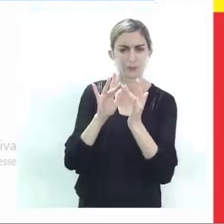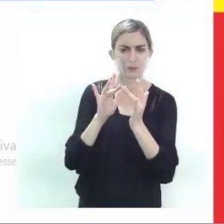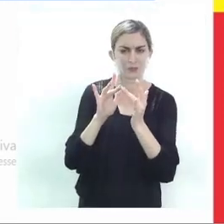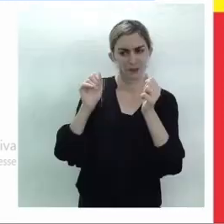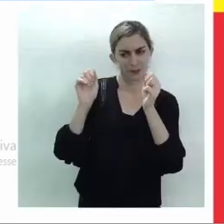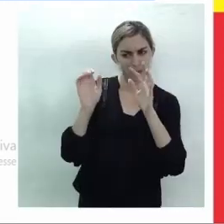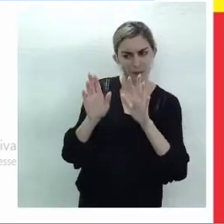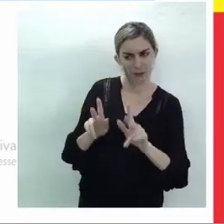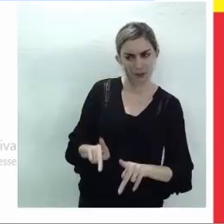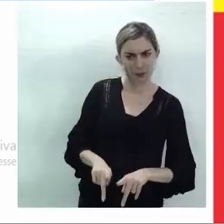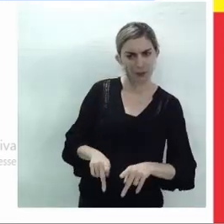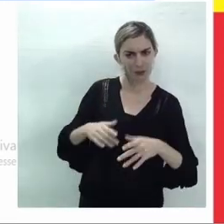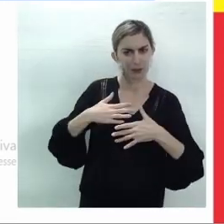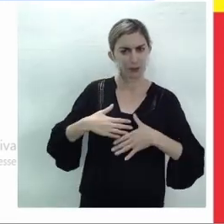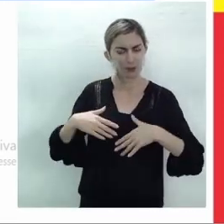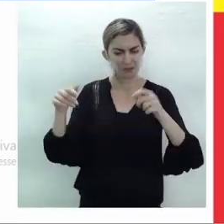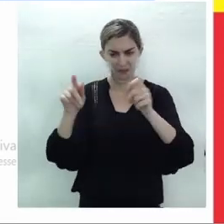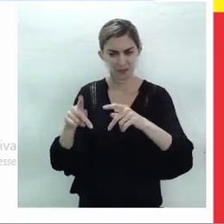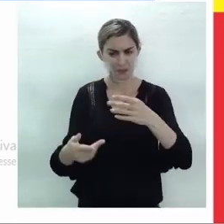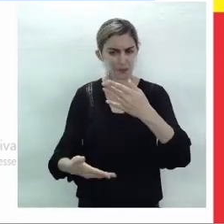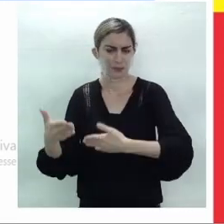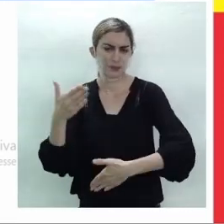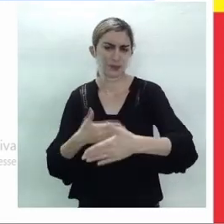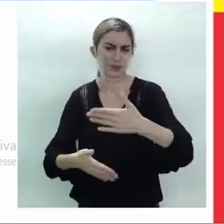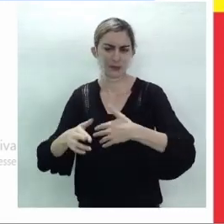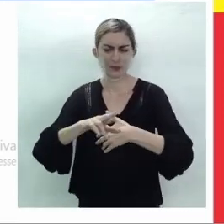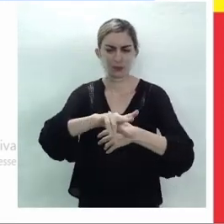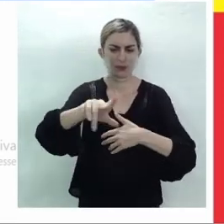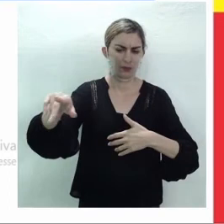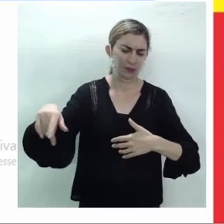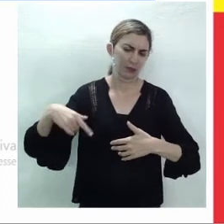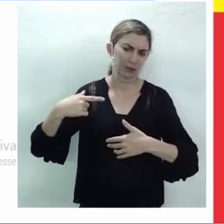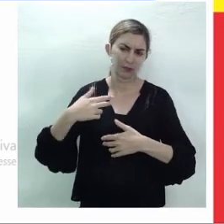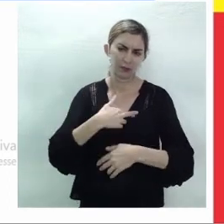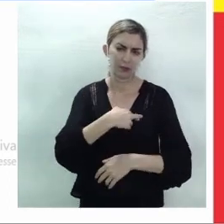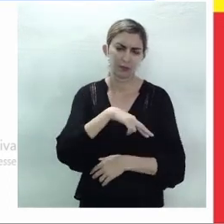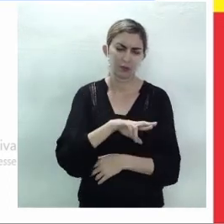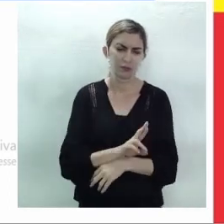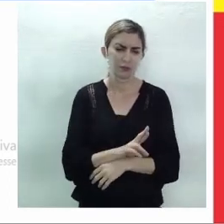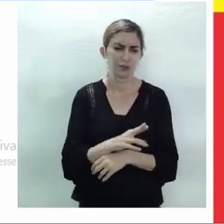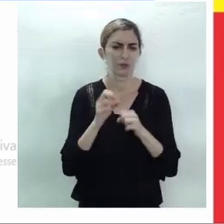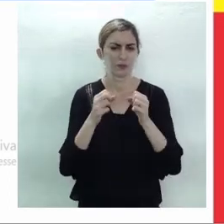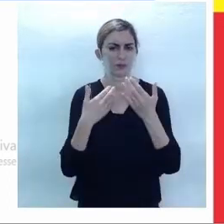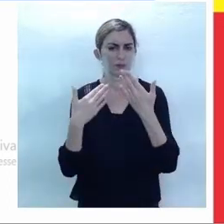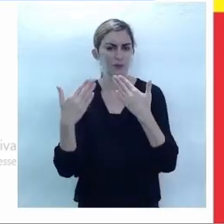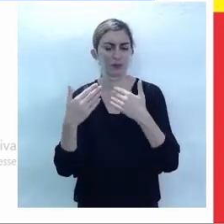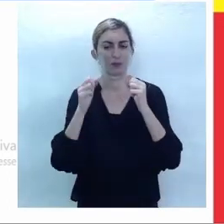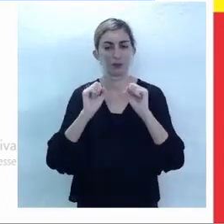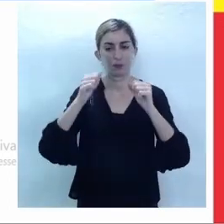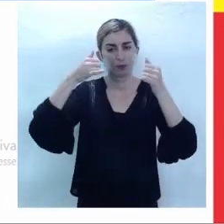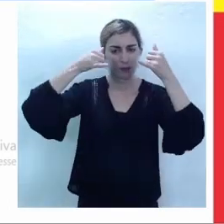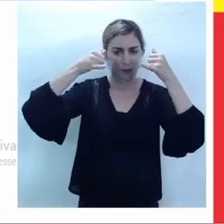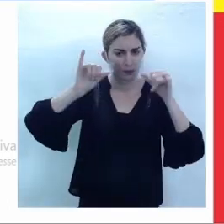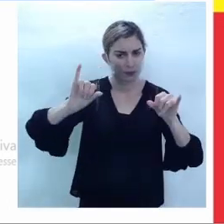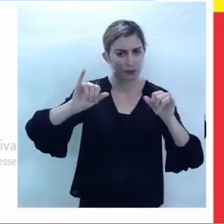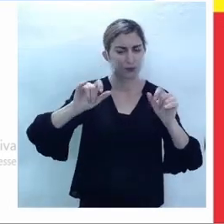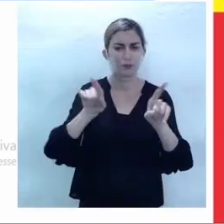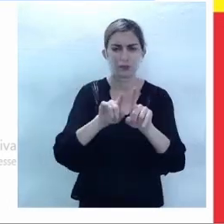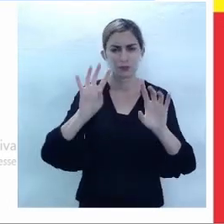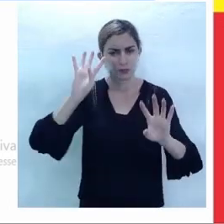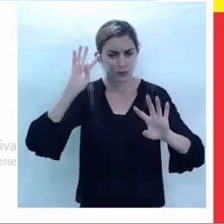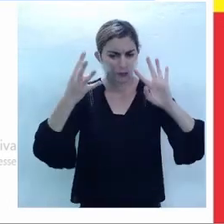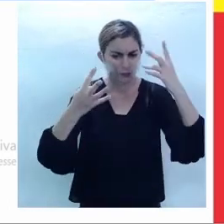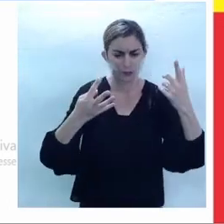palavra amistoso em destaque, entre os praticantes das várias correntes religiosas, pode evitar e até